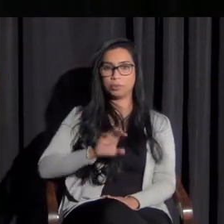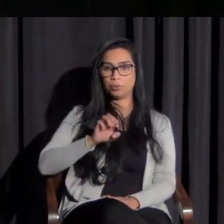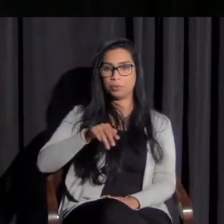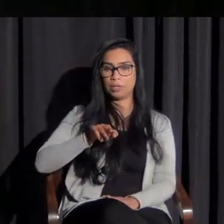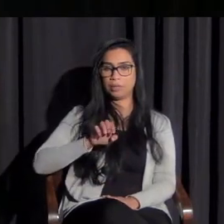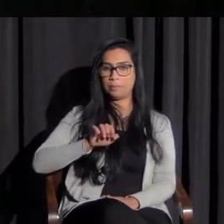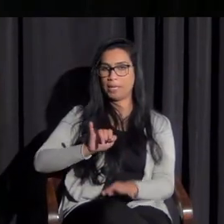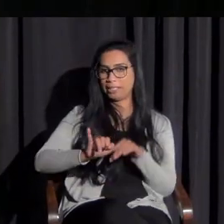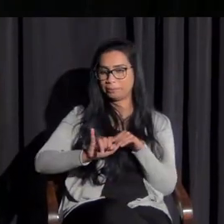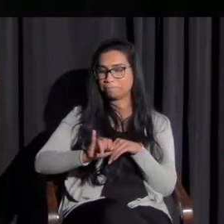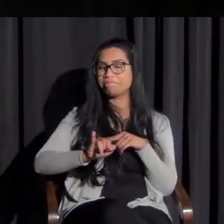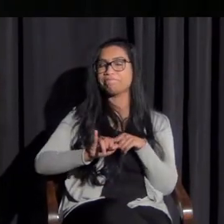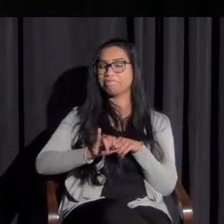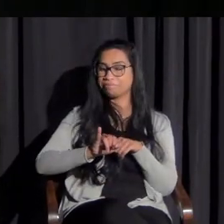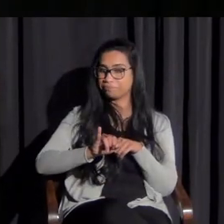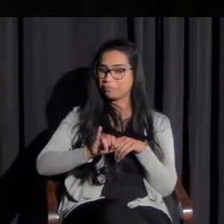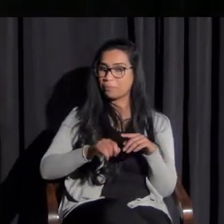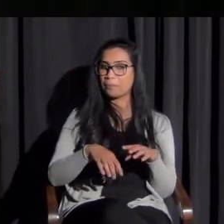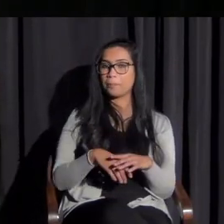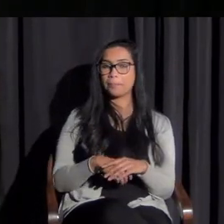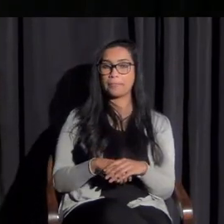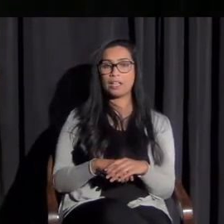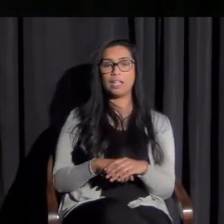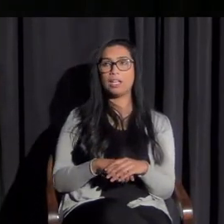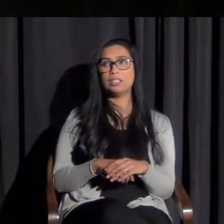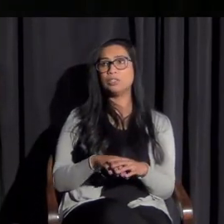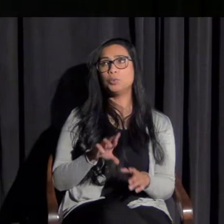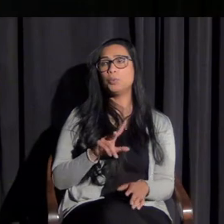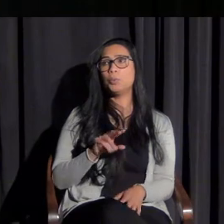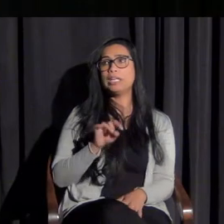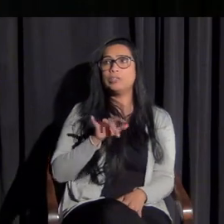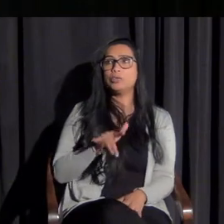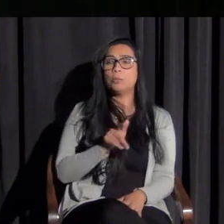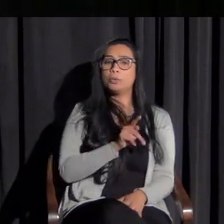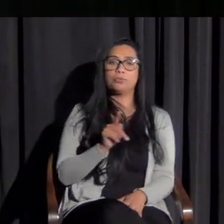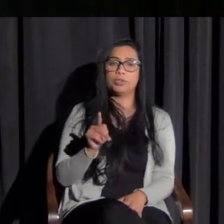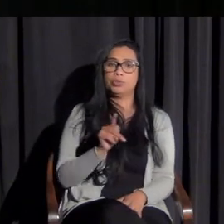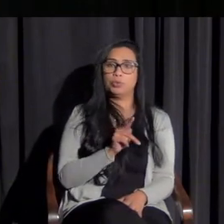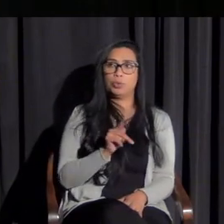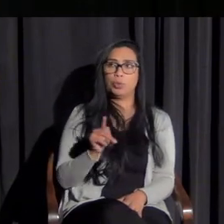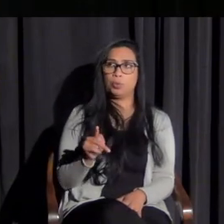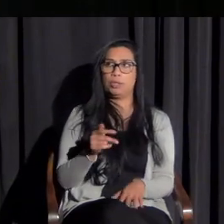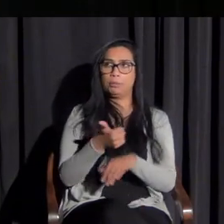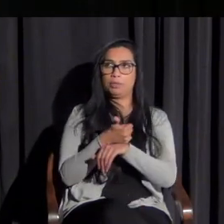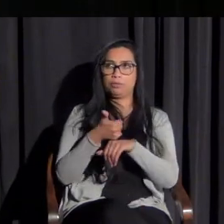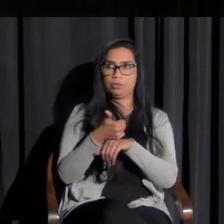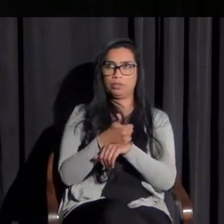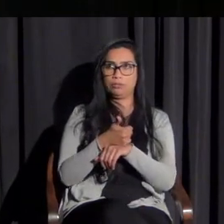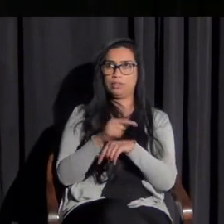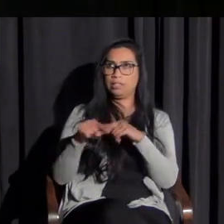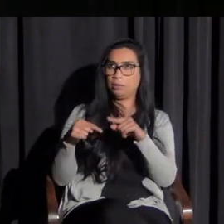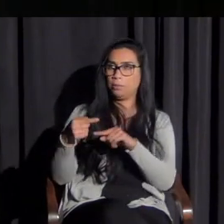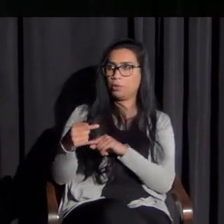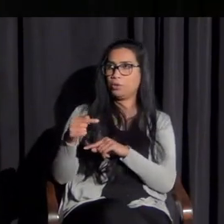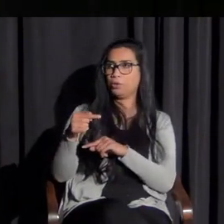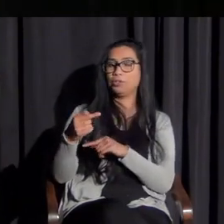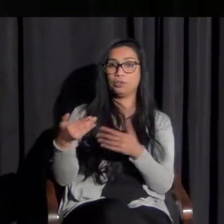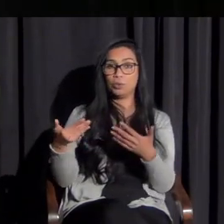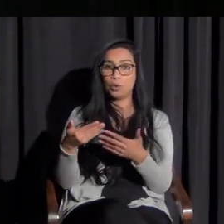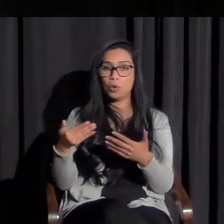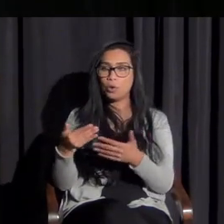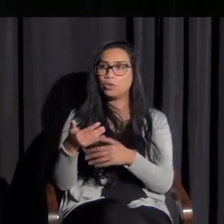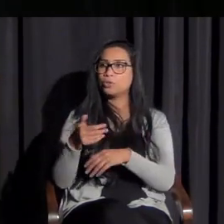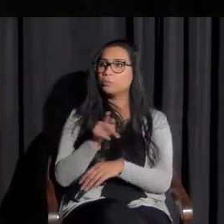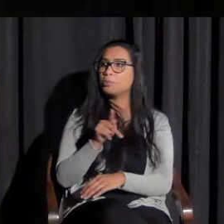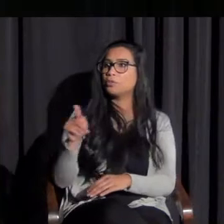era uma relação totalmente diferente, não só porque eu era professora das crianças e deixei de ser, me tornando professora de adultas, mas eu observo,